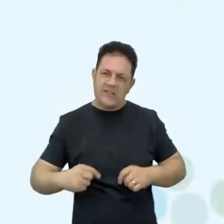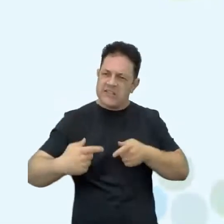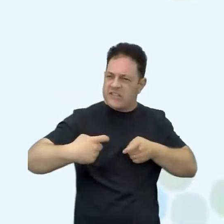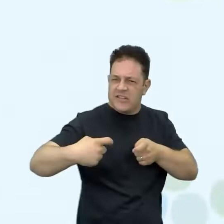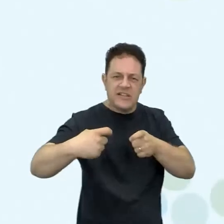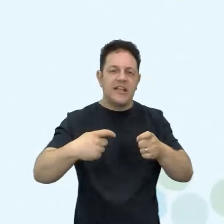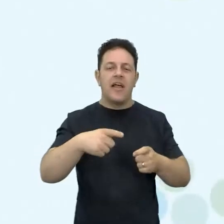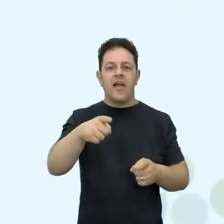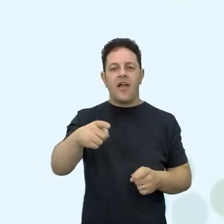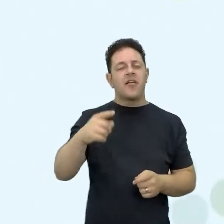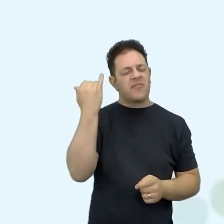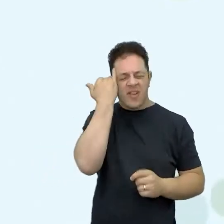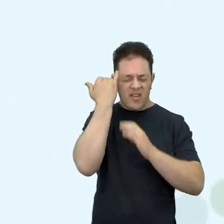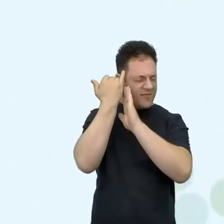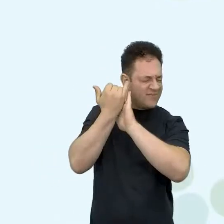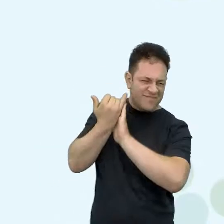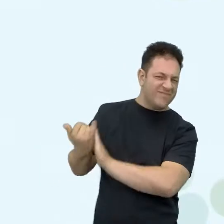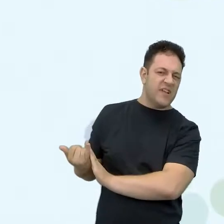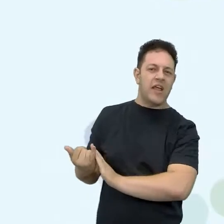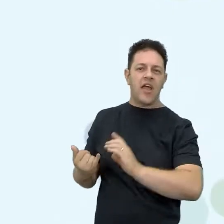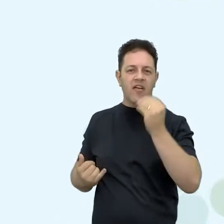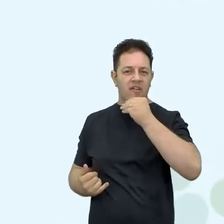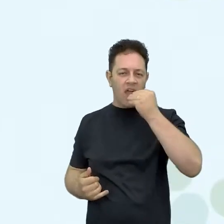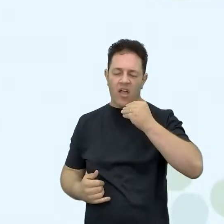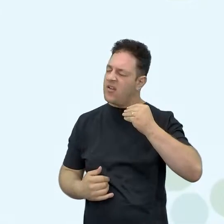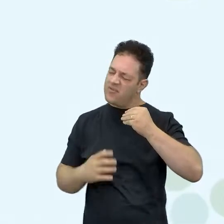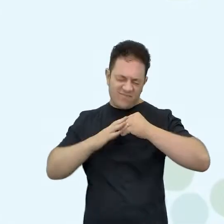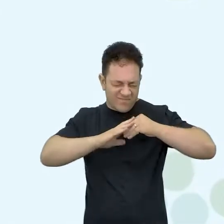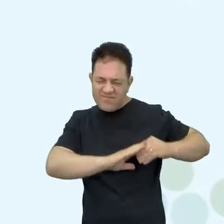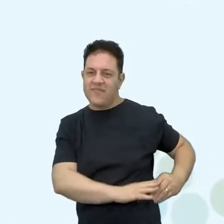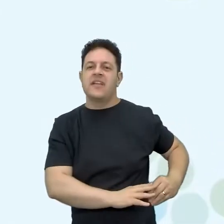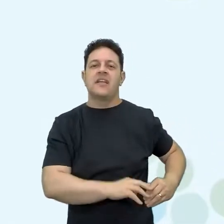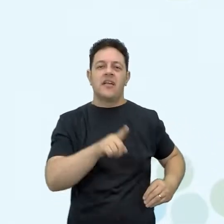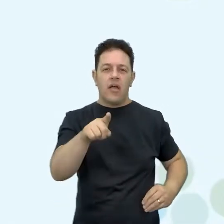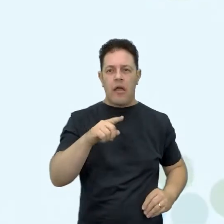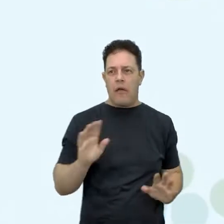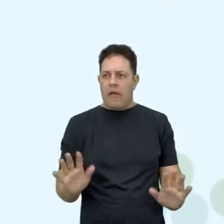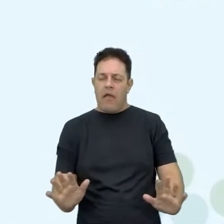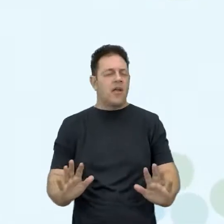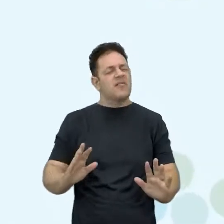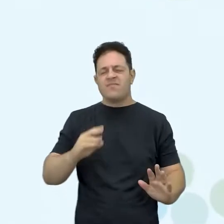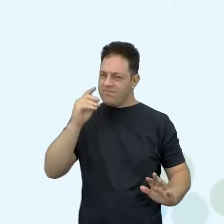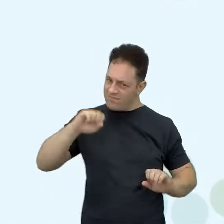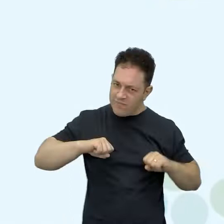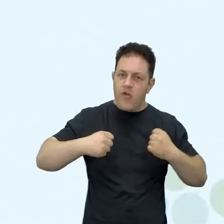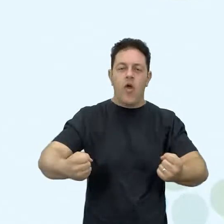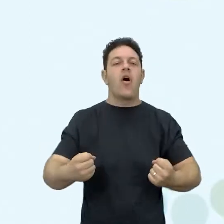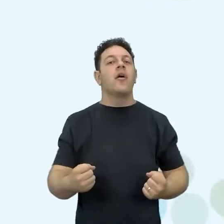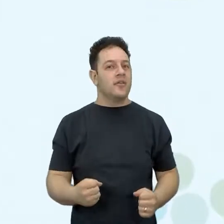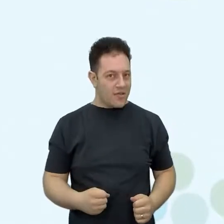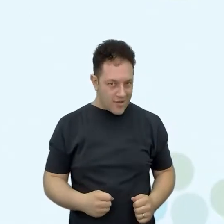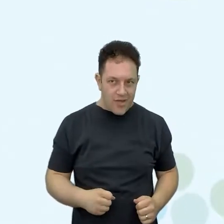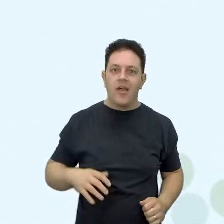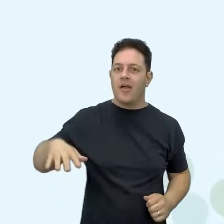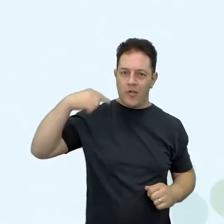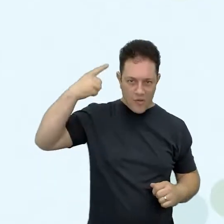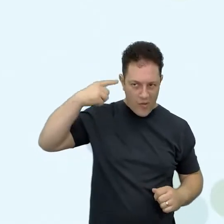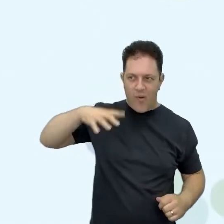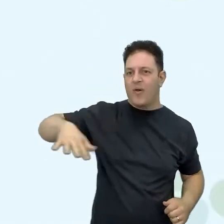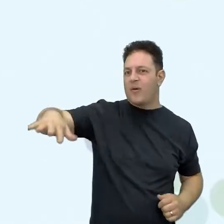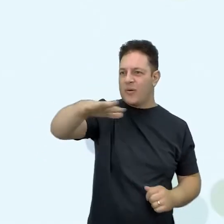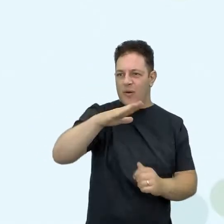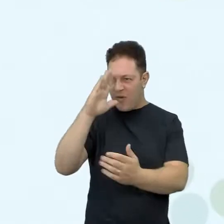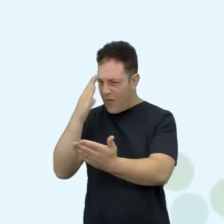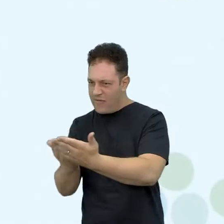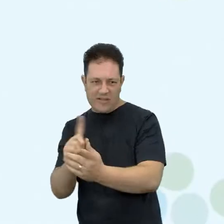é inimiga da vitória. O fraco não tem espaço e o covarde morre sem tentar. Não vou te enganar, o bagulho tá doido. Ninguém confia em ninguém,